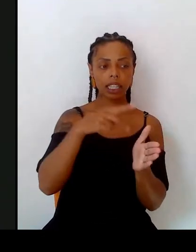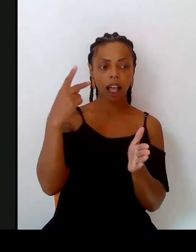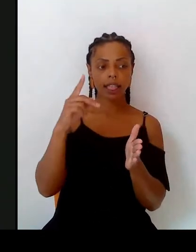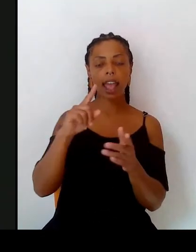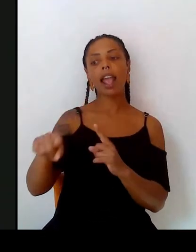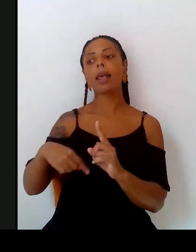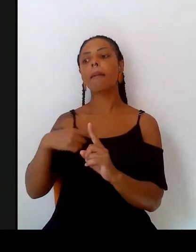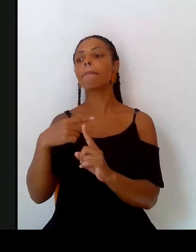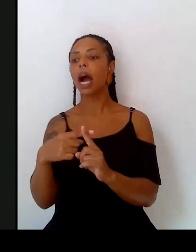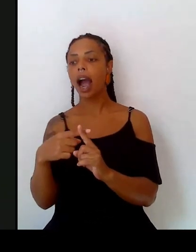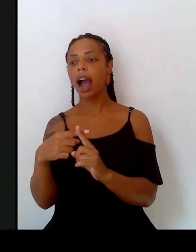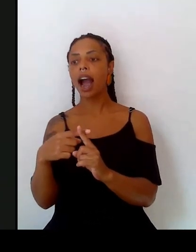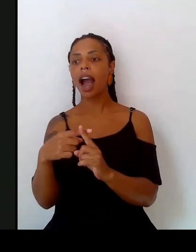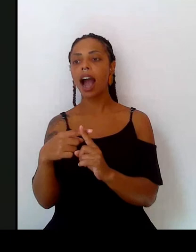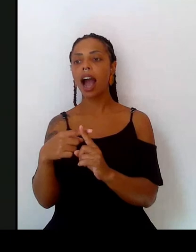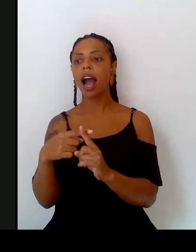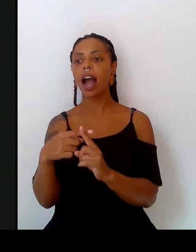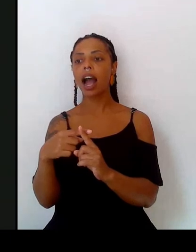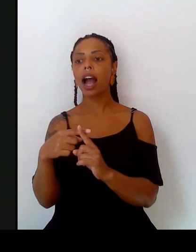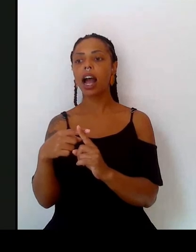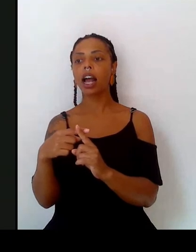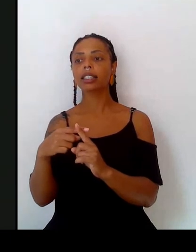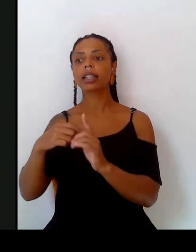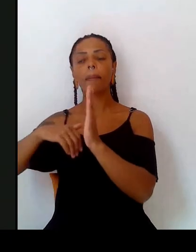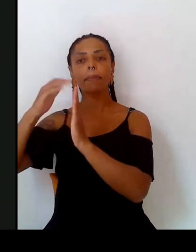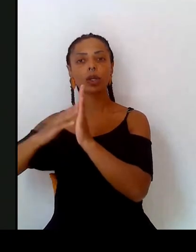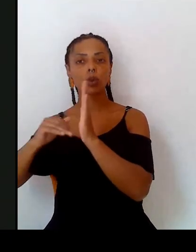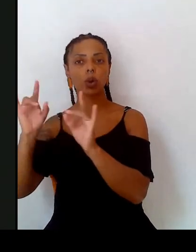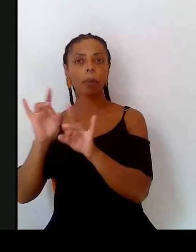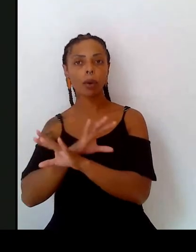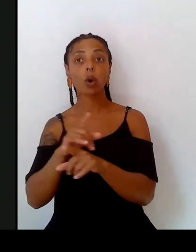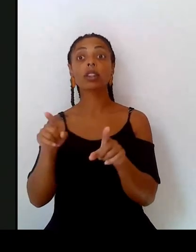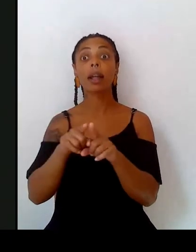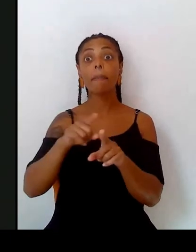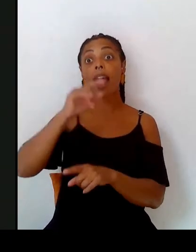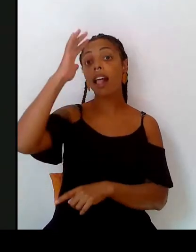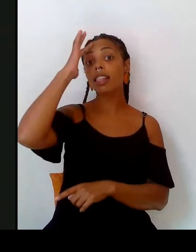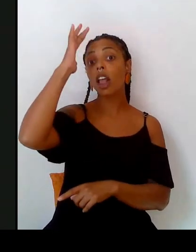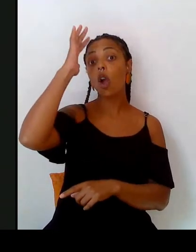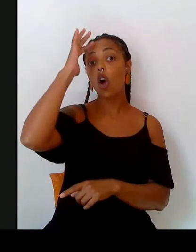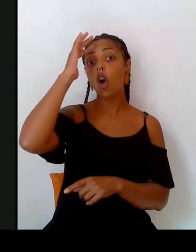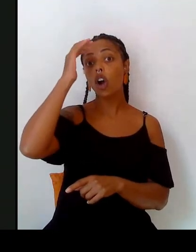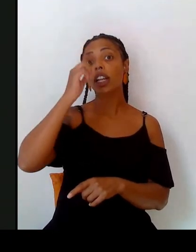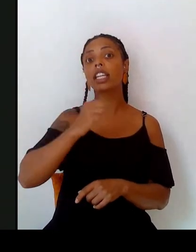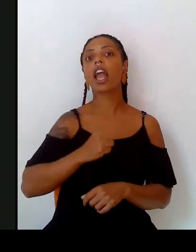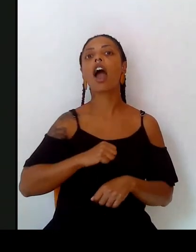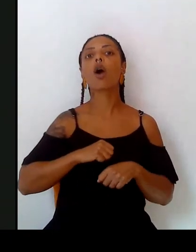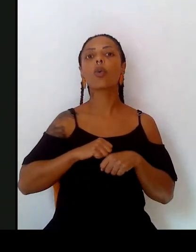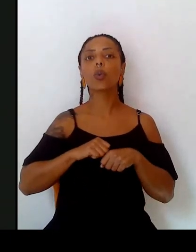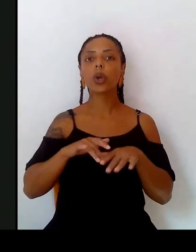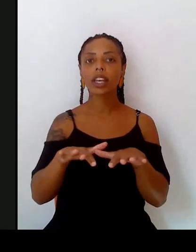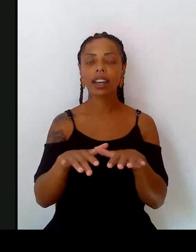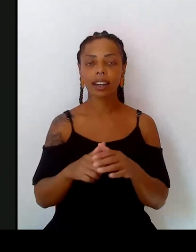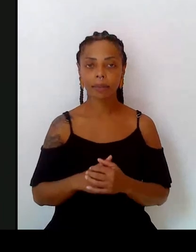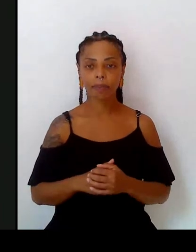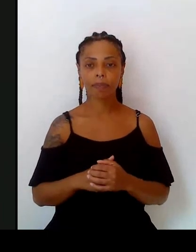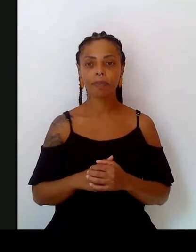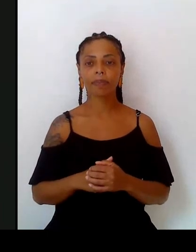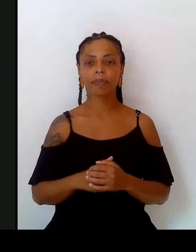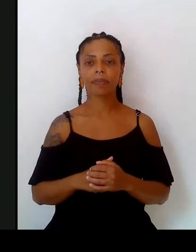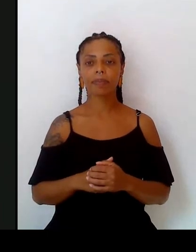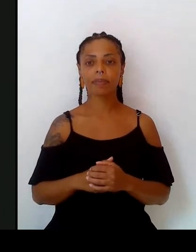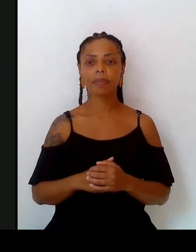a obra e a teoria Curie então aqui nós vemos uma forma de reunir